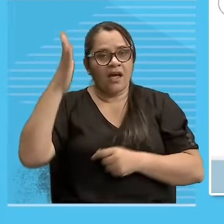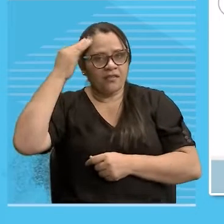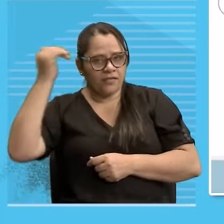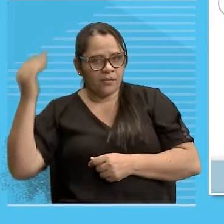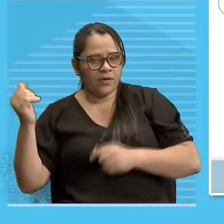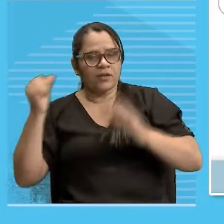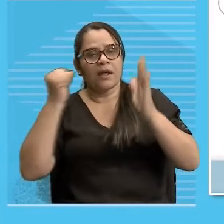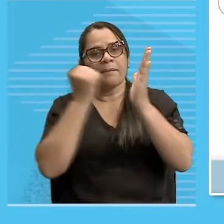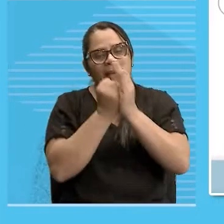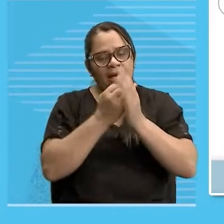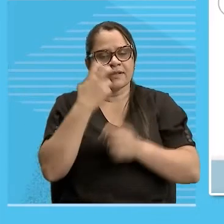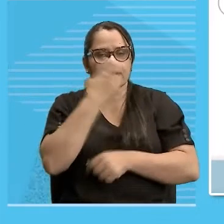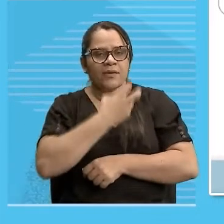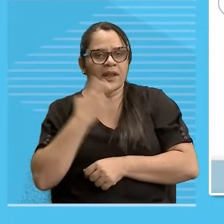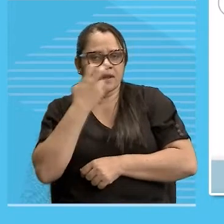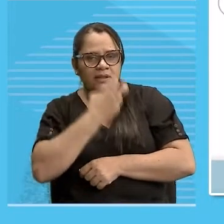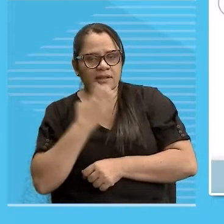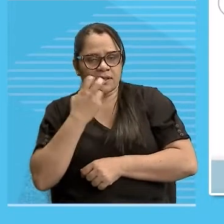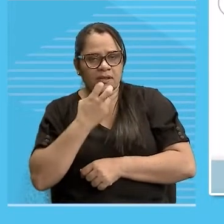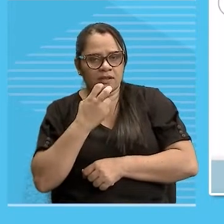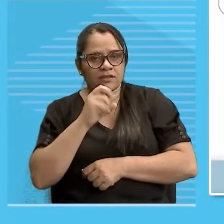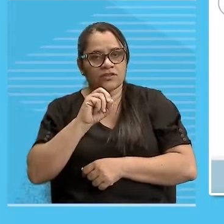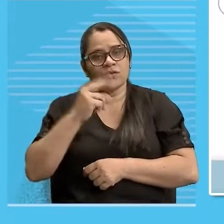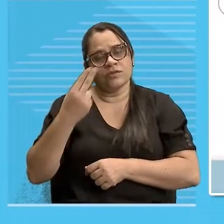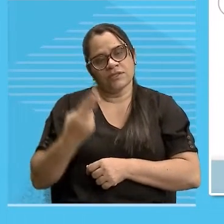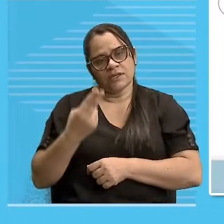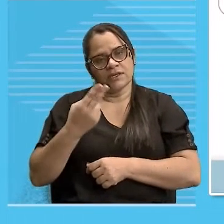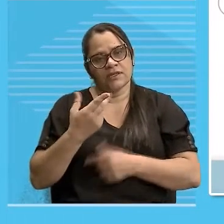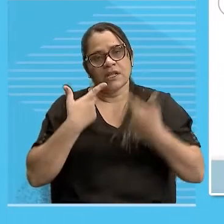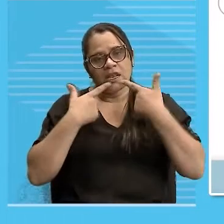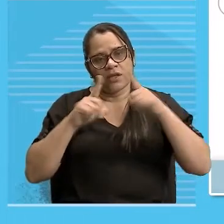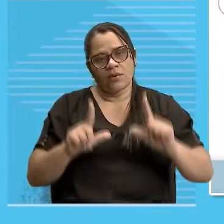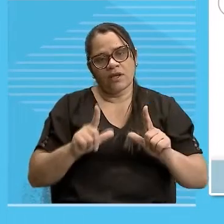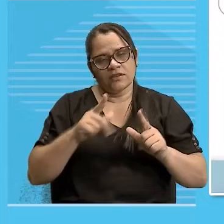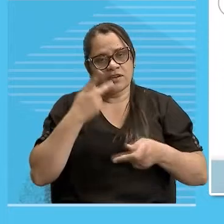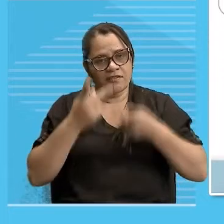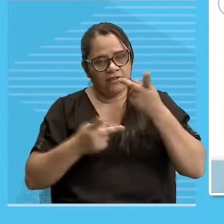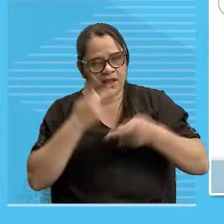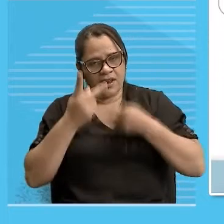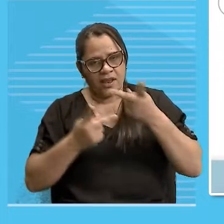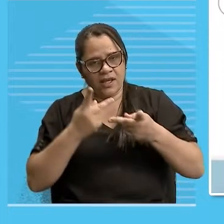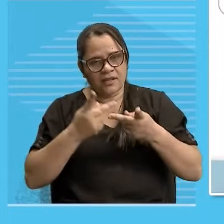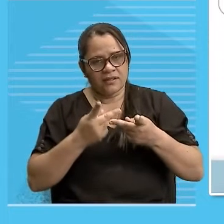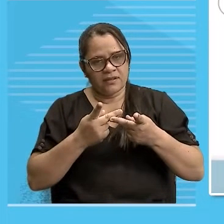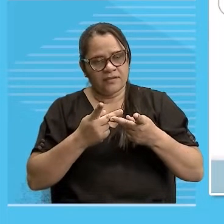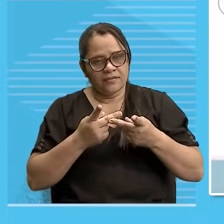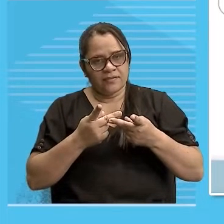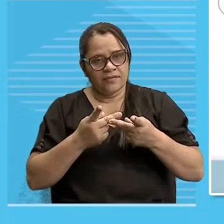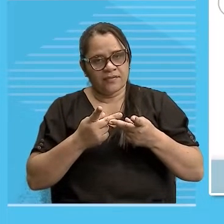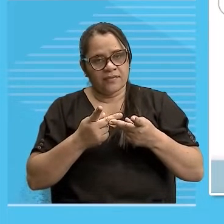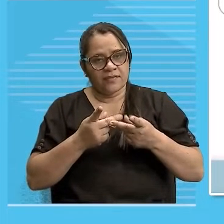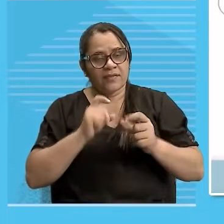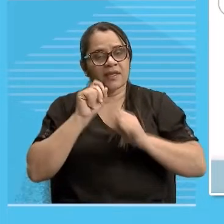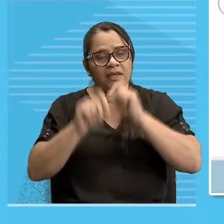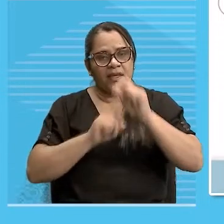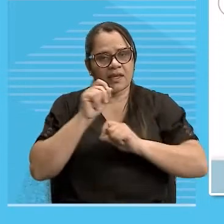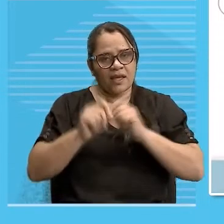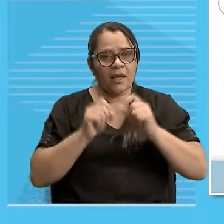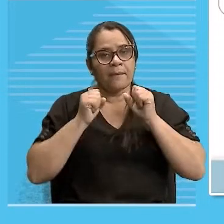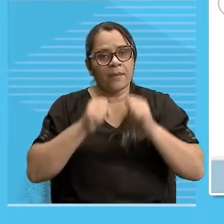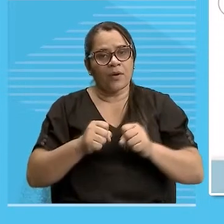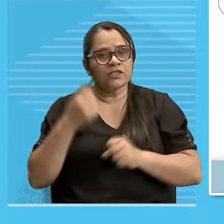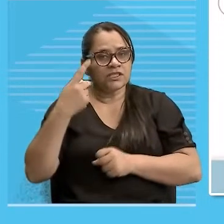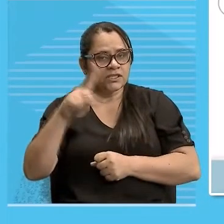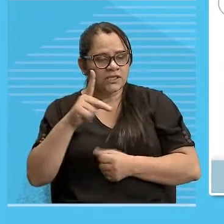da oralidade. Ou seja, marcas da linguagem falada, que evidentemente podem ser expressas